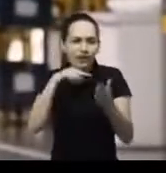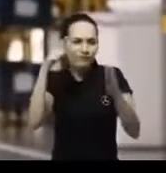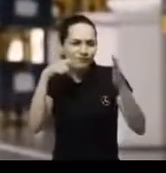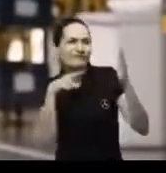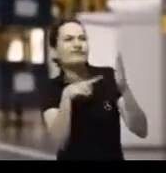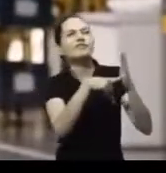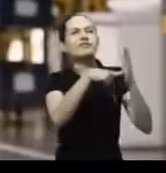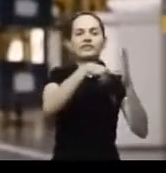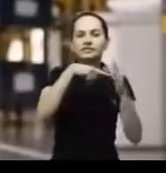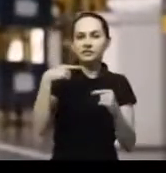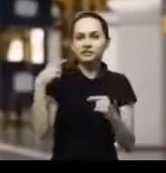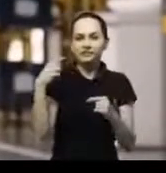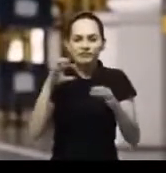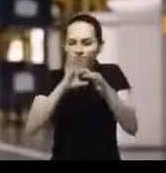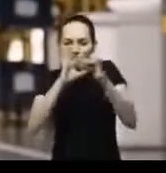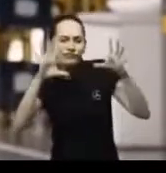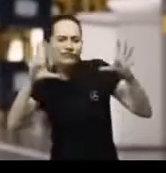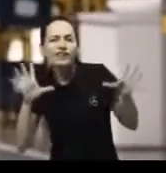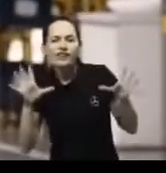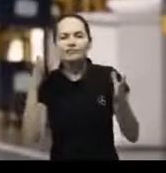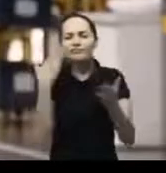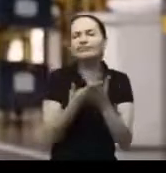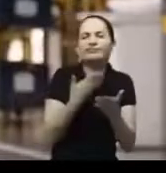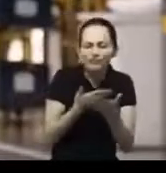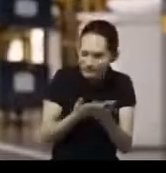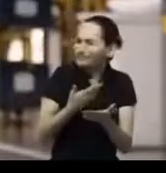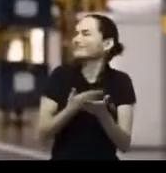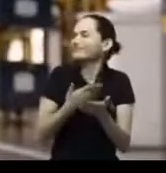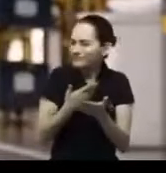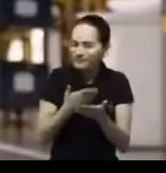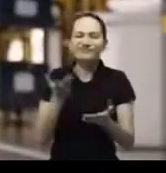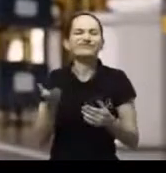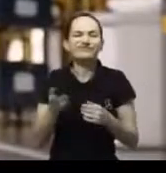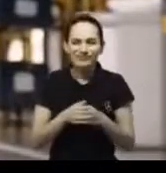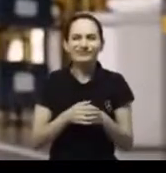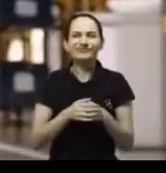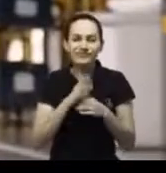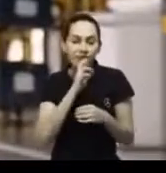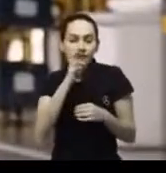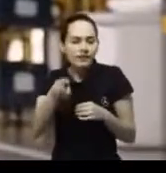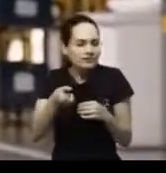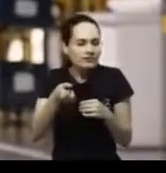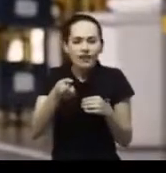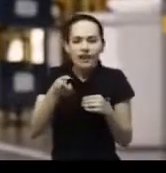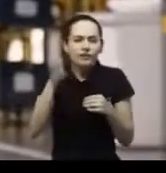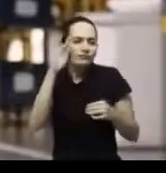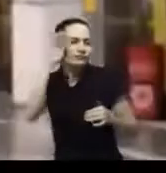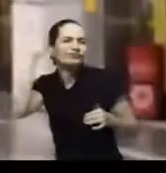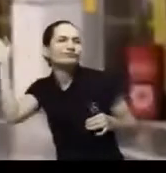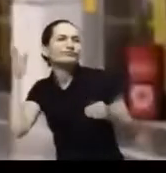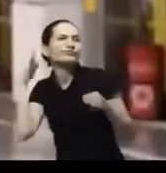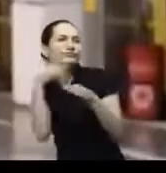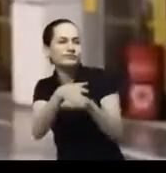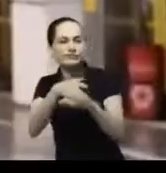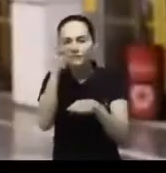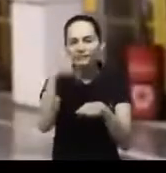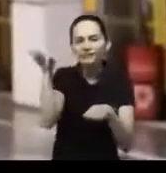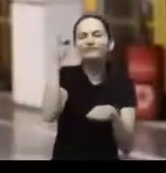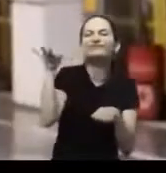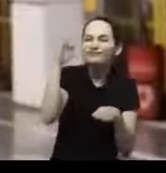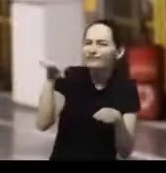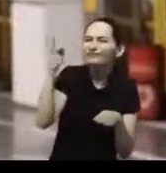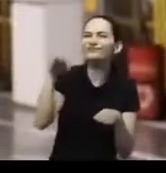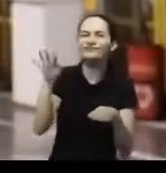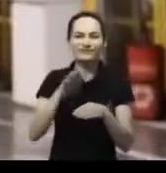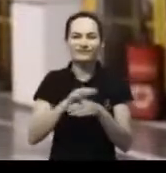a ser mais independente eu comecei acredito dar mais e realizar os meus sonhos comentar na Faculdade dos meus maiores